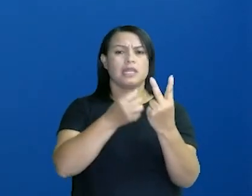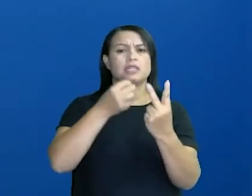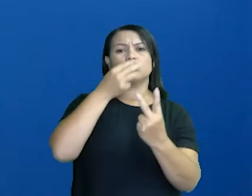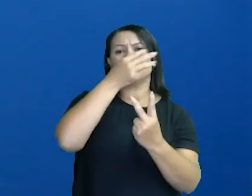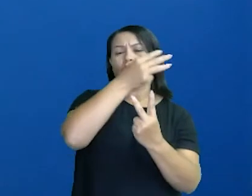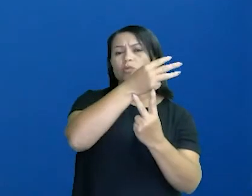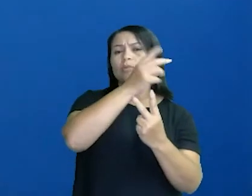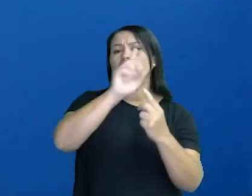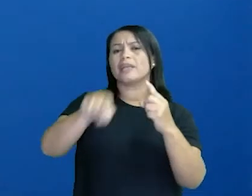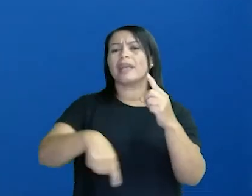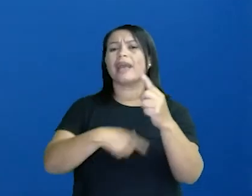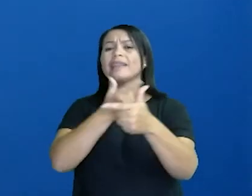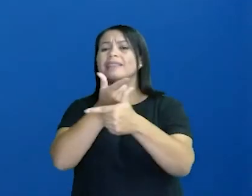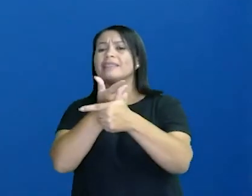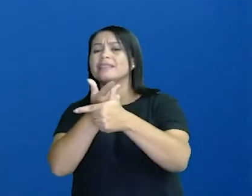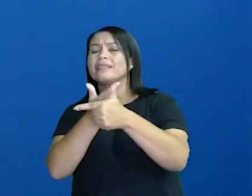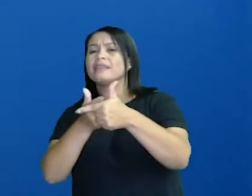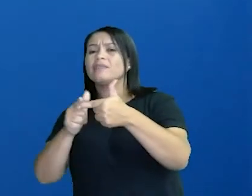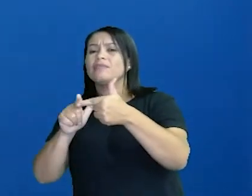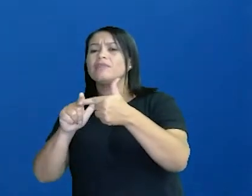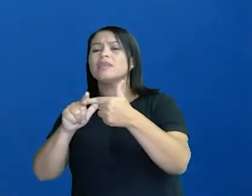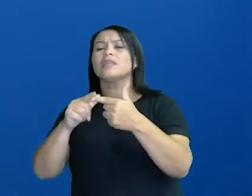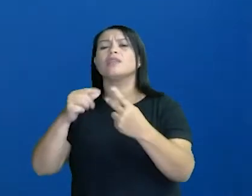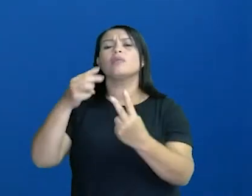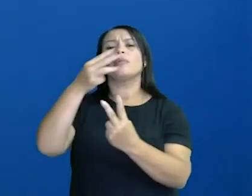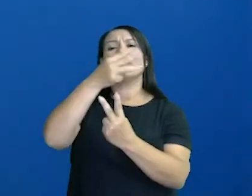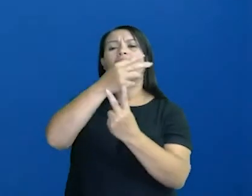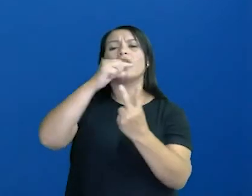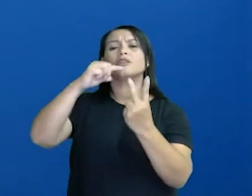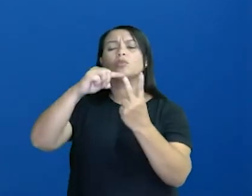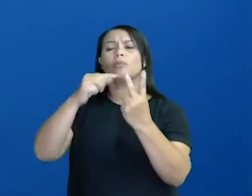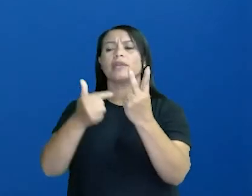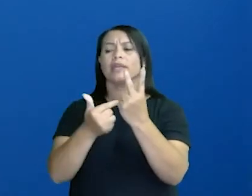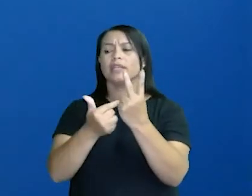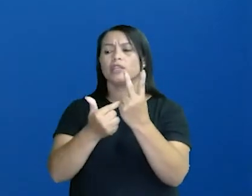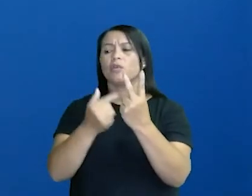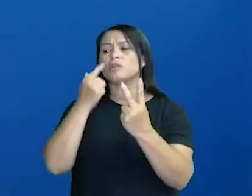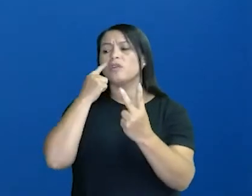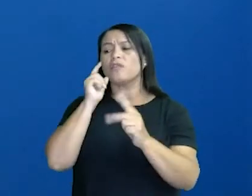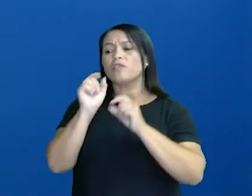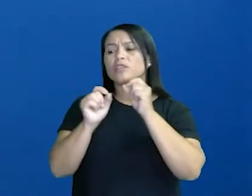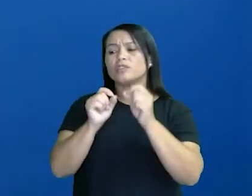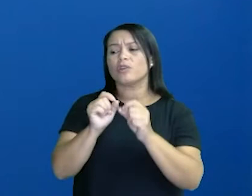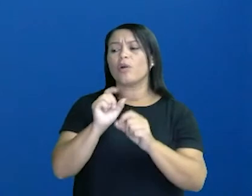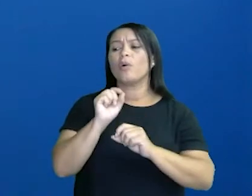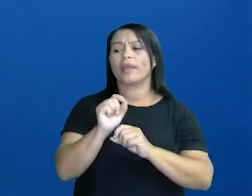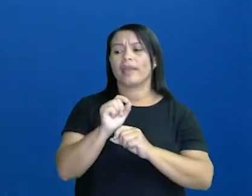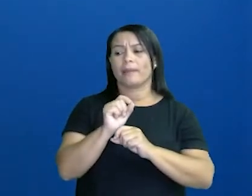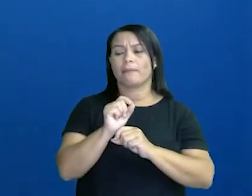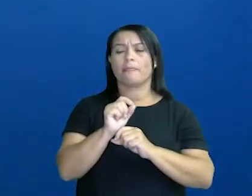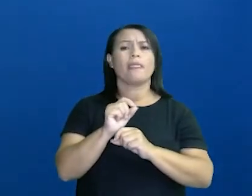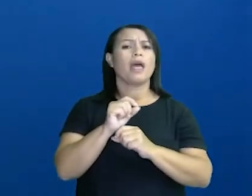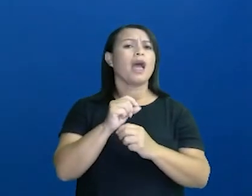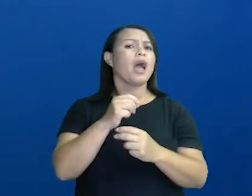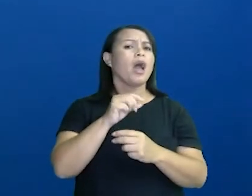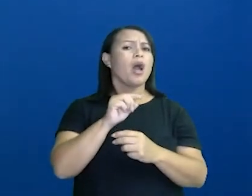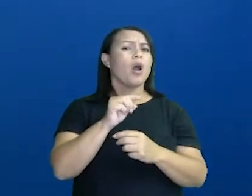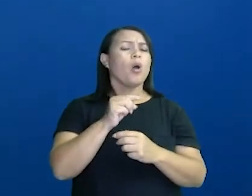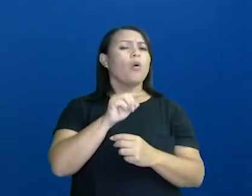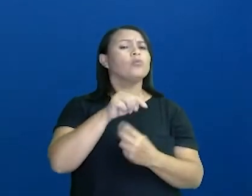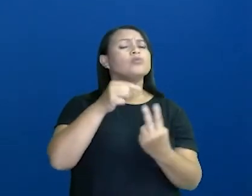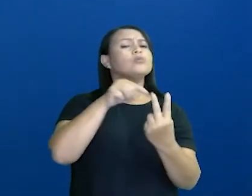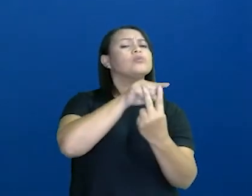/ pela raiz cúbica de 2 Então as raízes aqui e os índices são